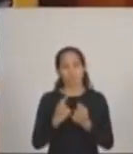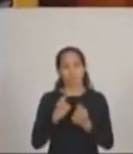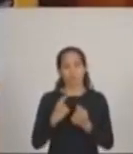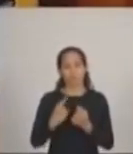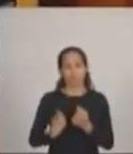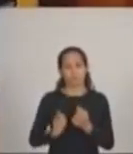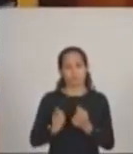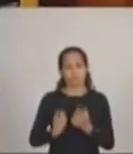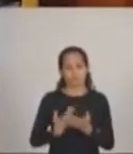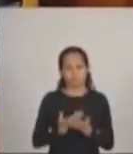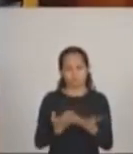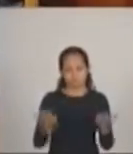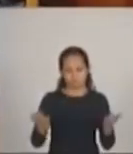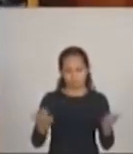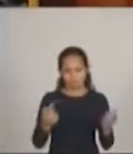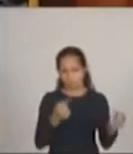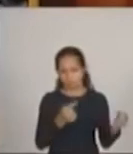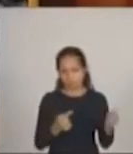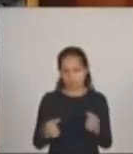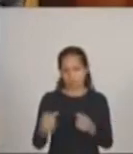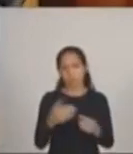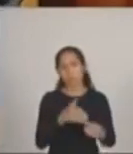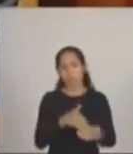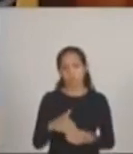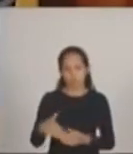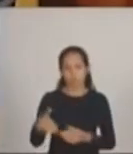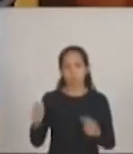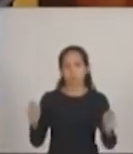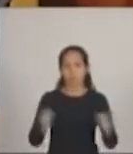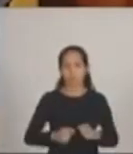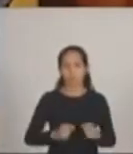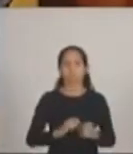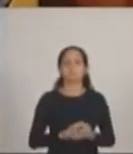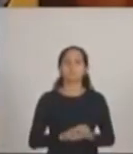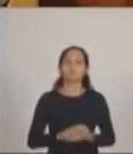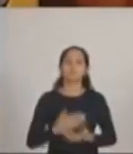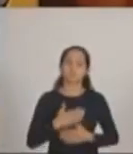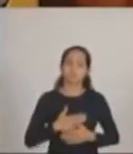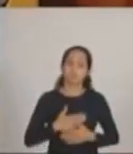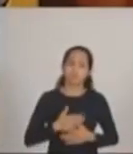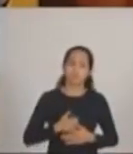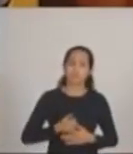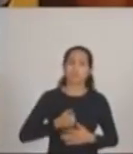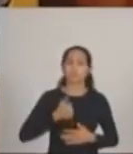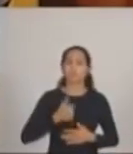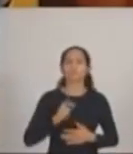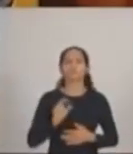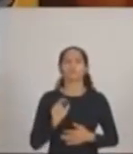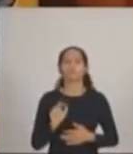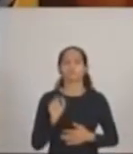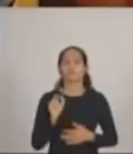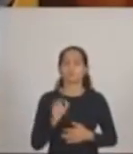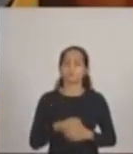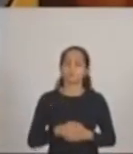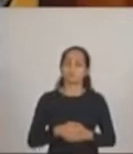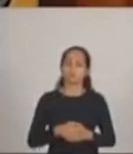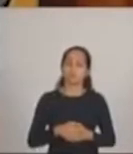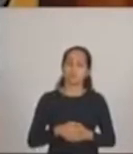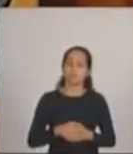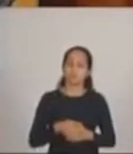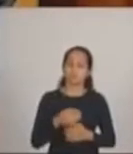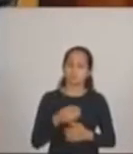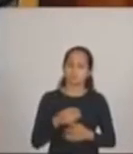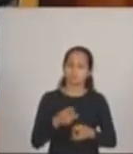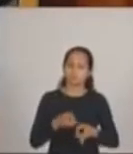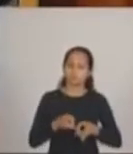relatar e gostaria primeiro, senhor presidente, de observar que